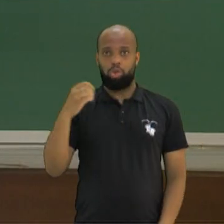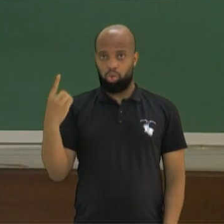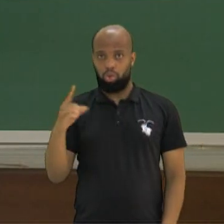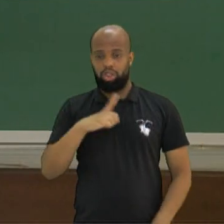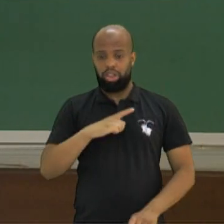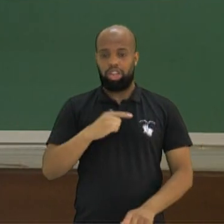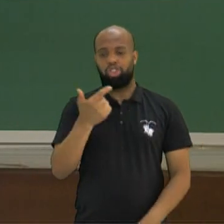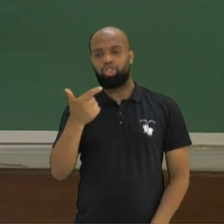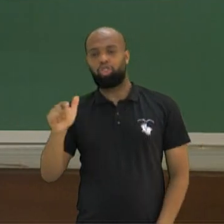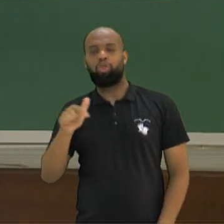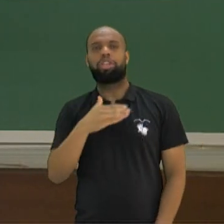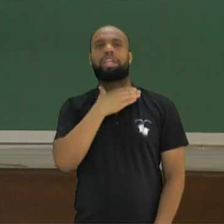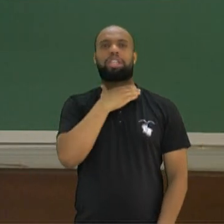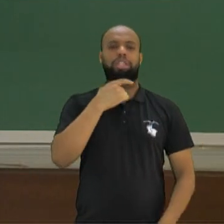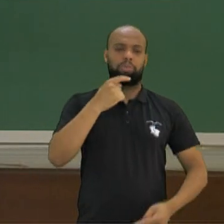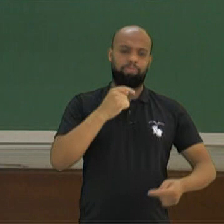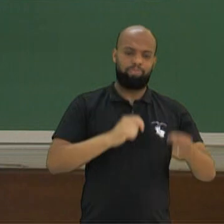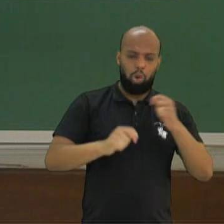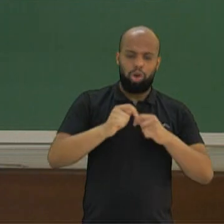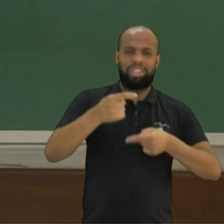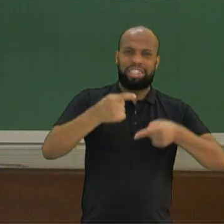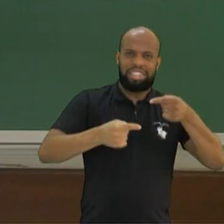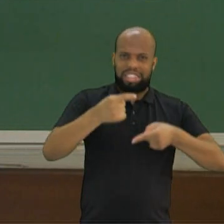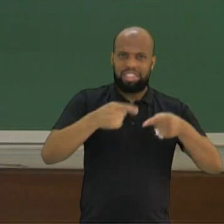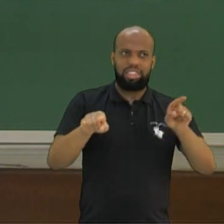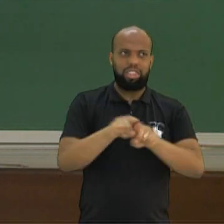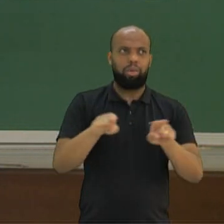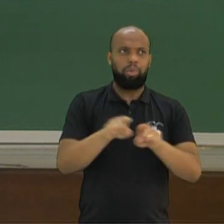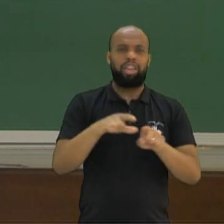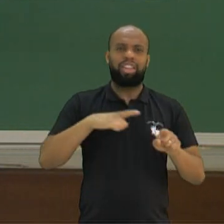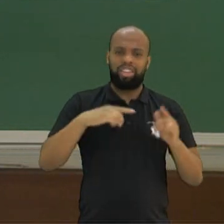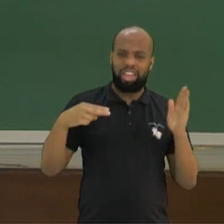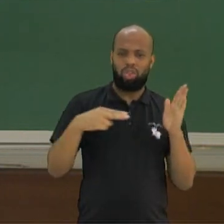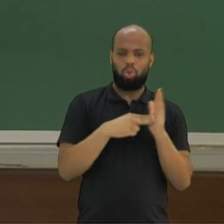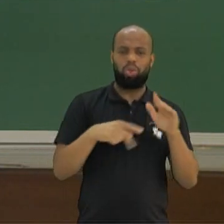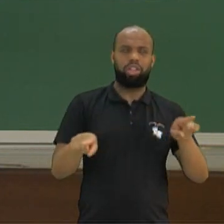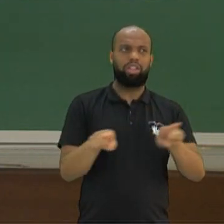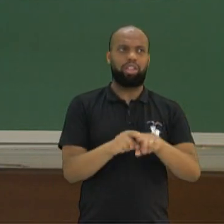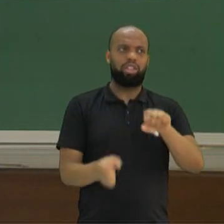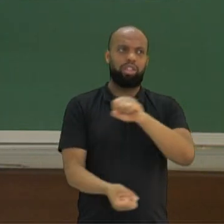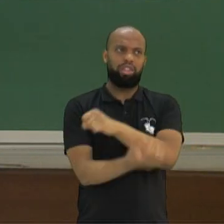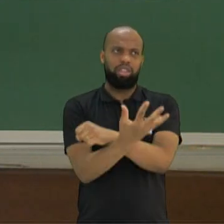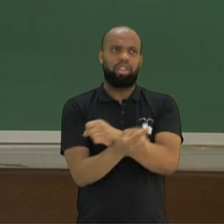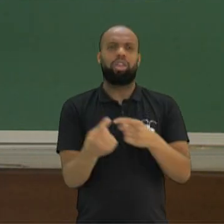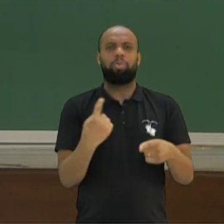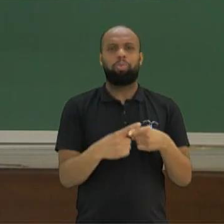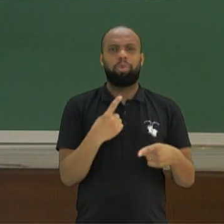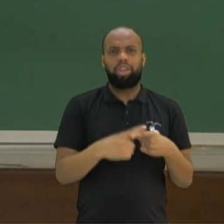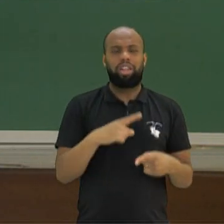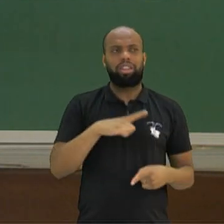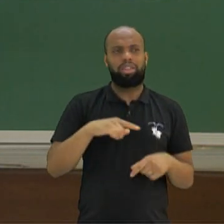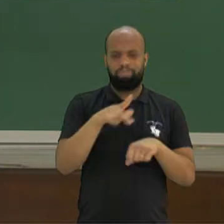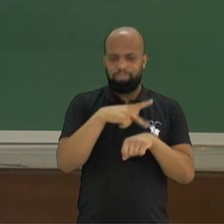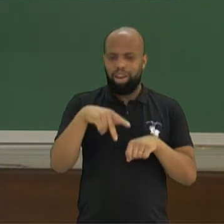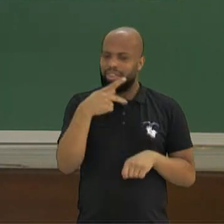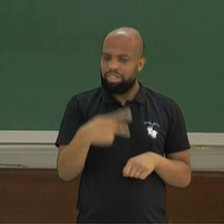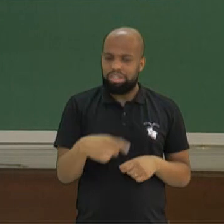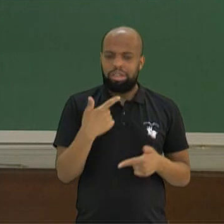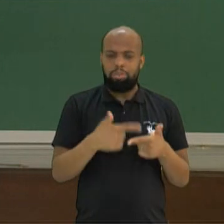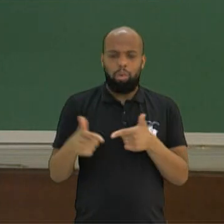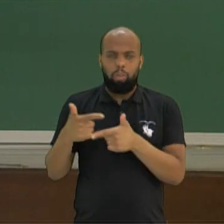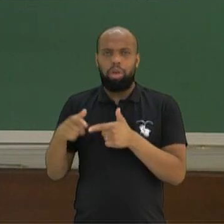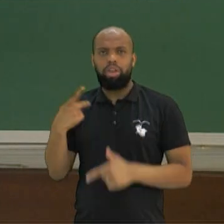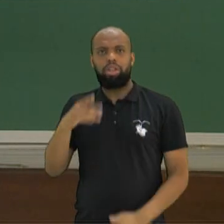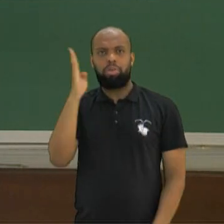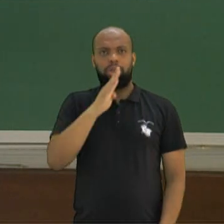essa crise política, né, com denúncias de corrupção. Então vejam que isso parece um problema, né, do